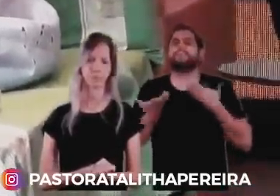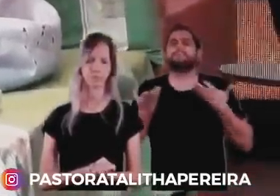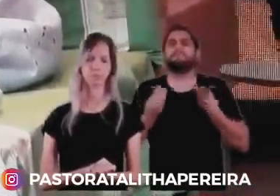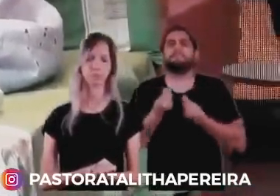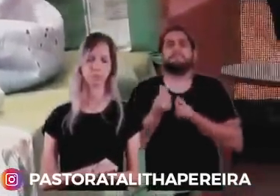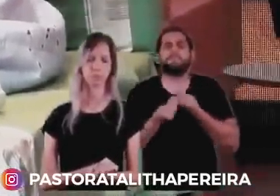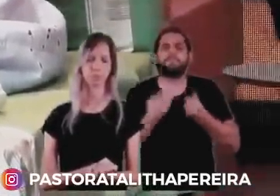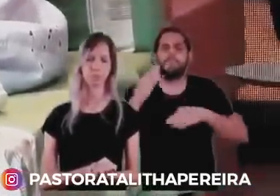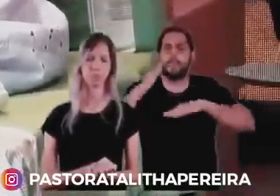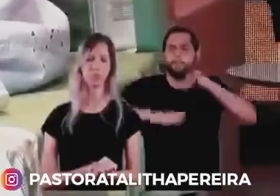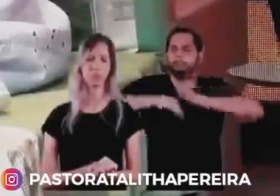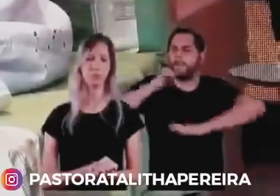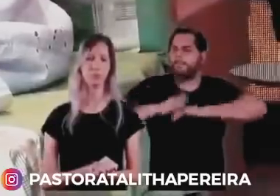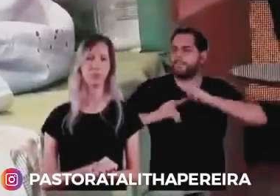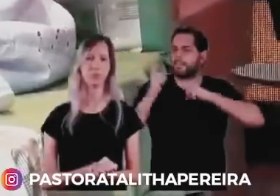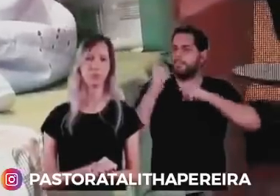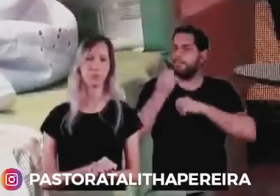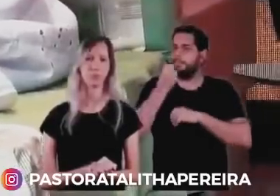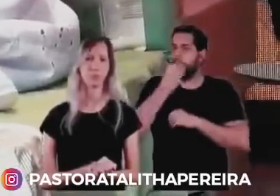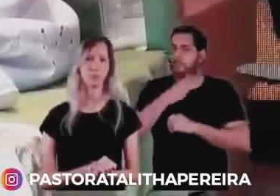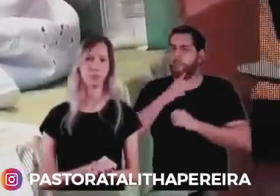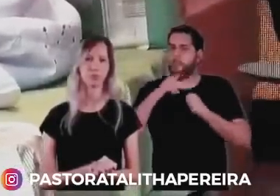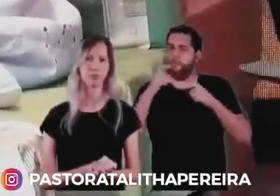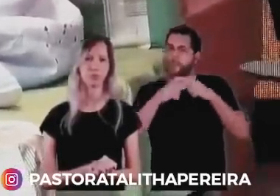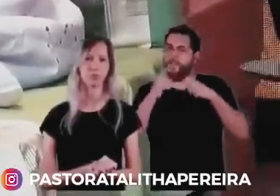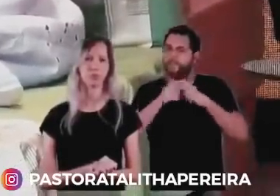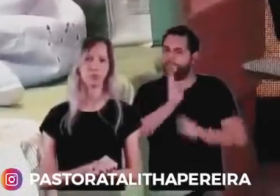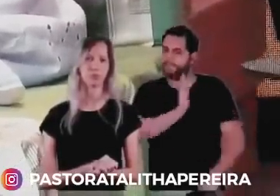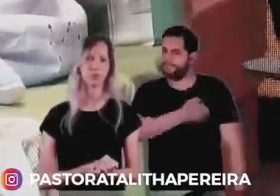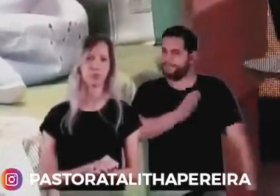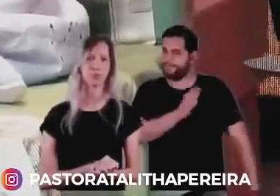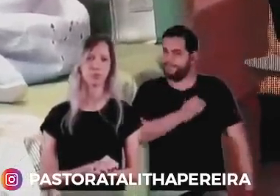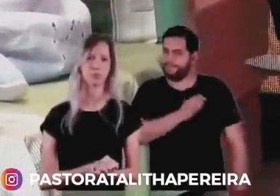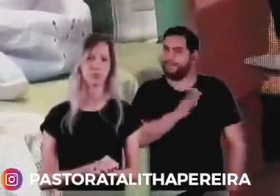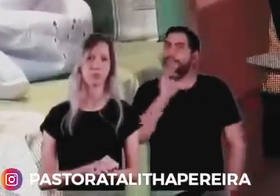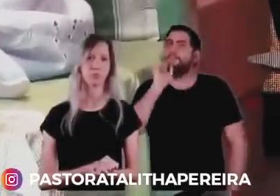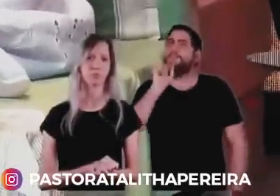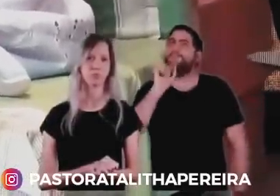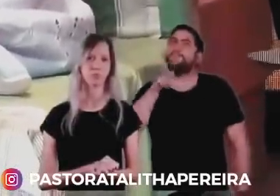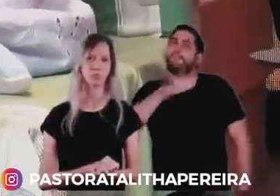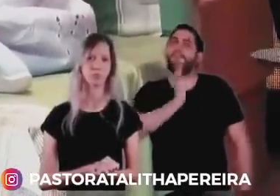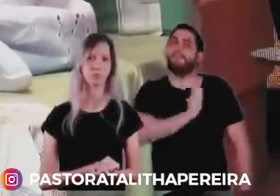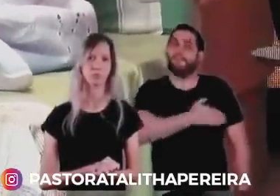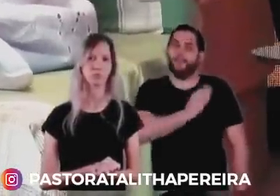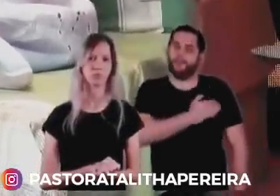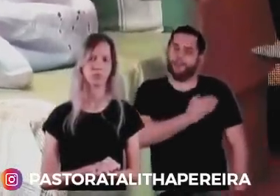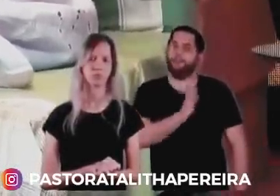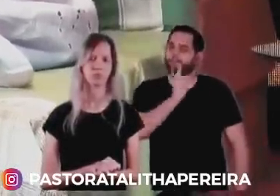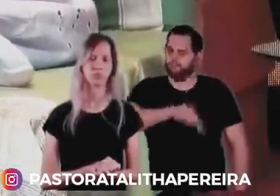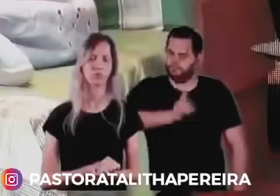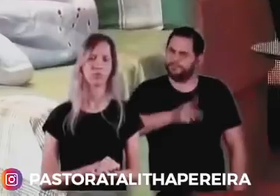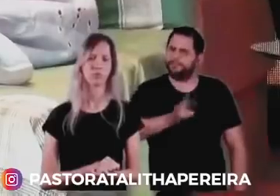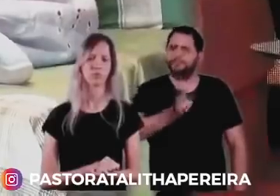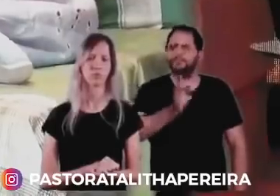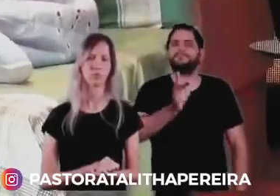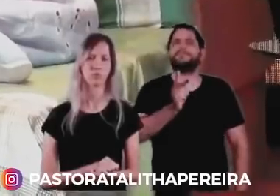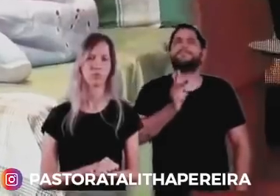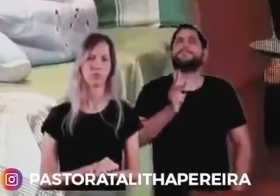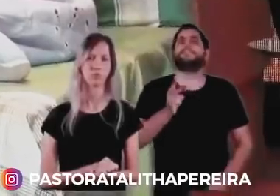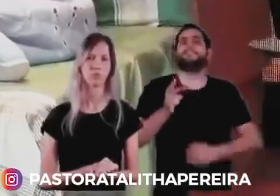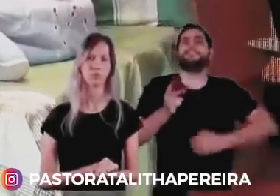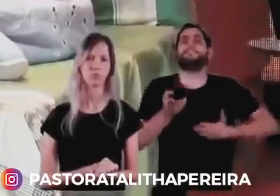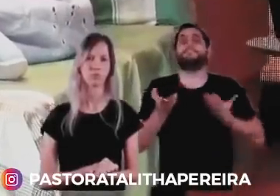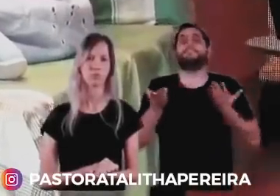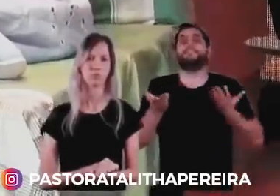a sua profissão. Um bom cardiologista, ele vai tratar bem o coração. Ele vai tratar bem o